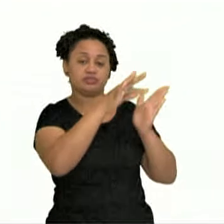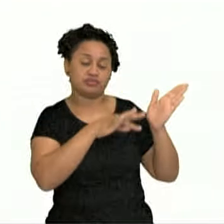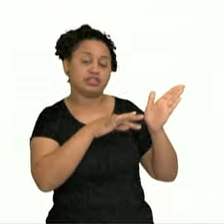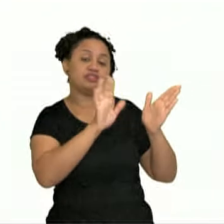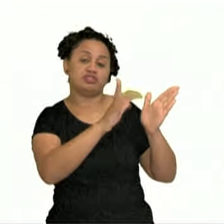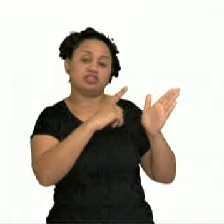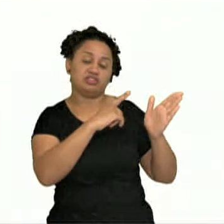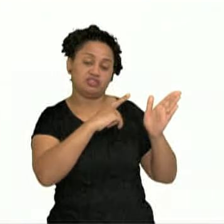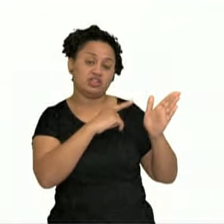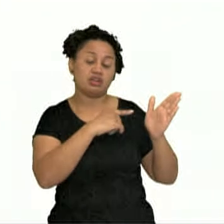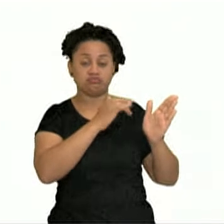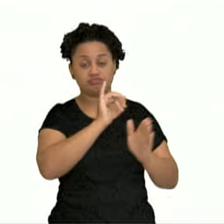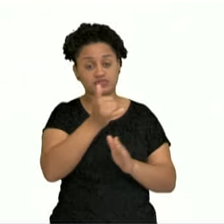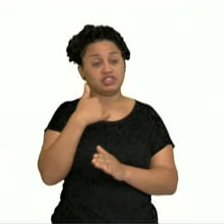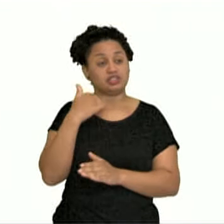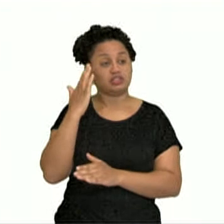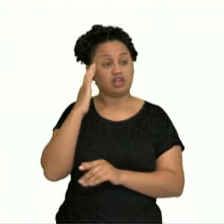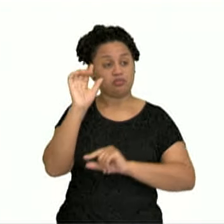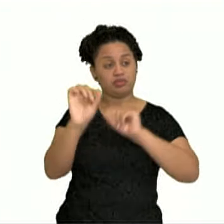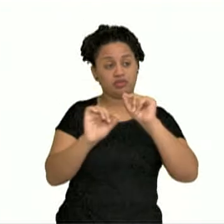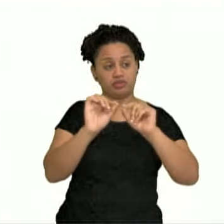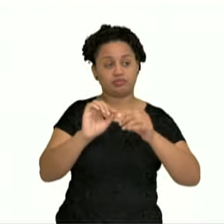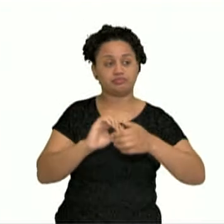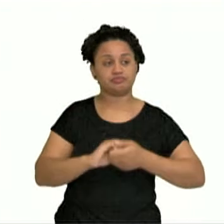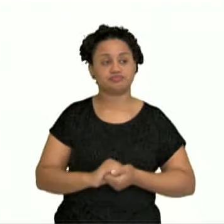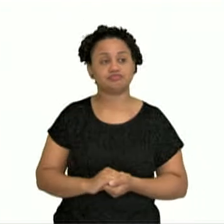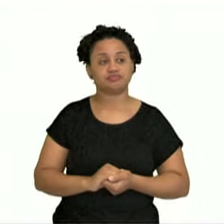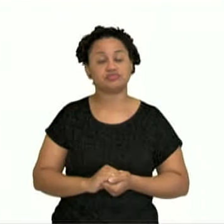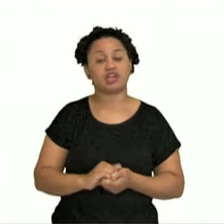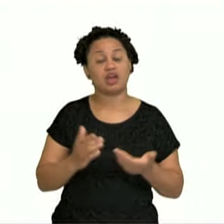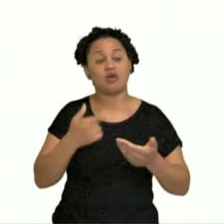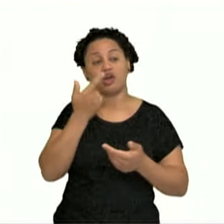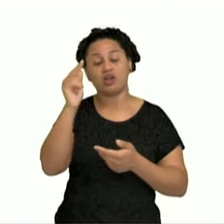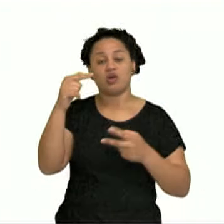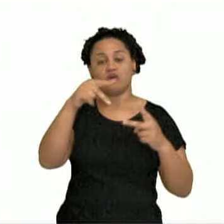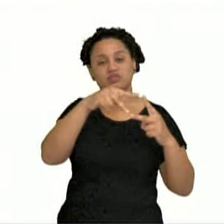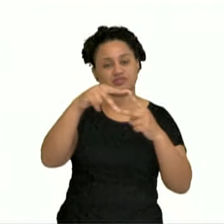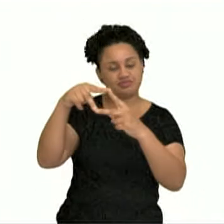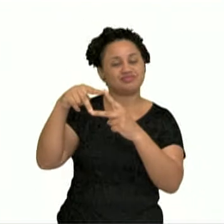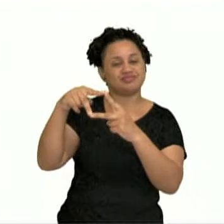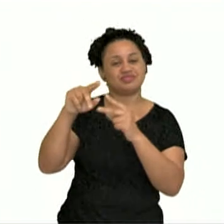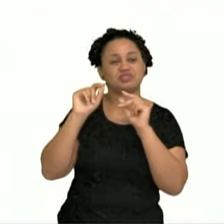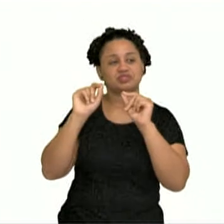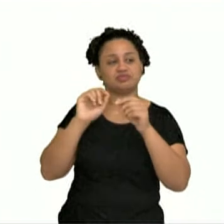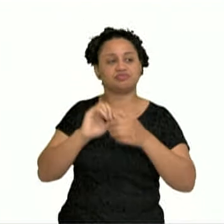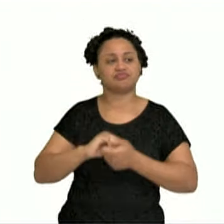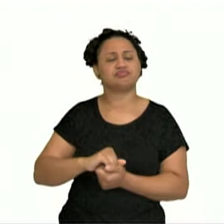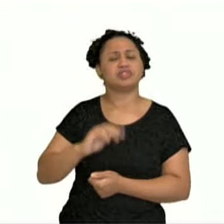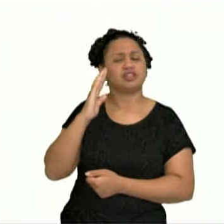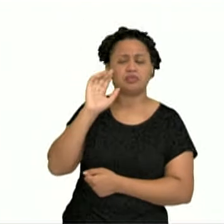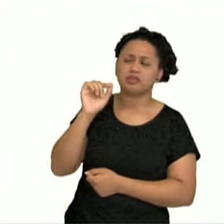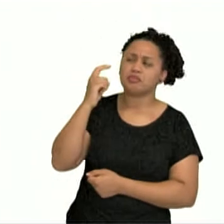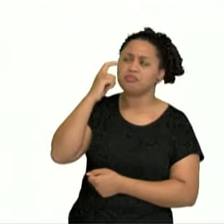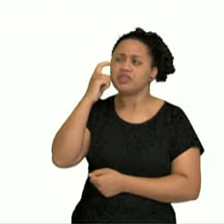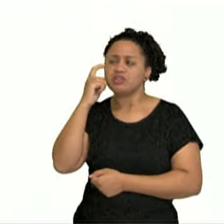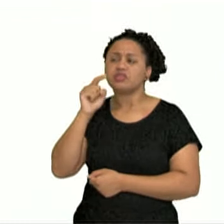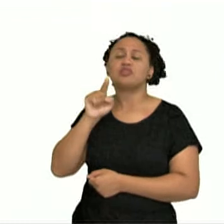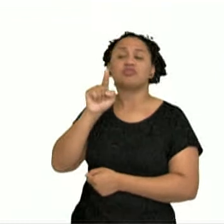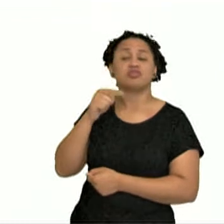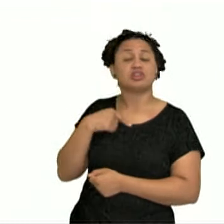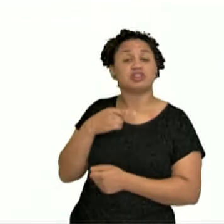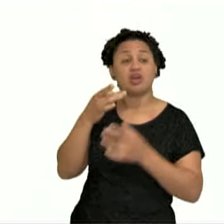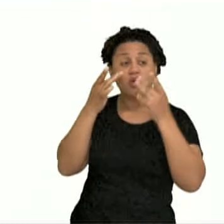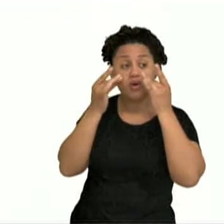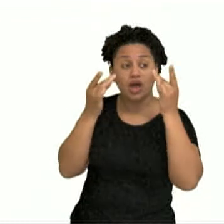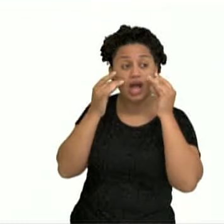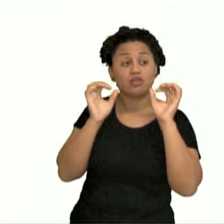pelo interlocutor do discurso. E agora, outra tirinha do Snoopy aqui. Sabe o que eu penso? Eu penso que você teria sido um